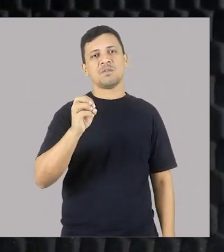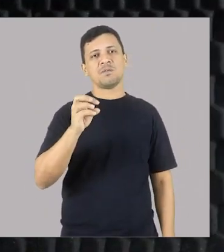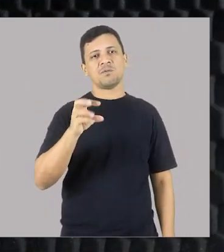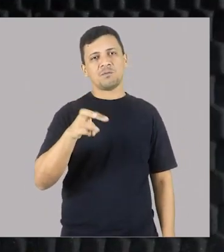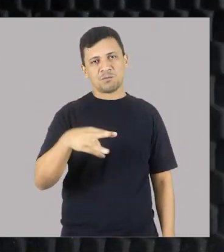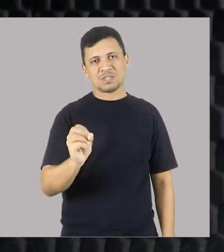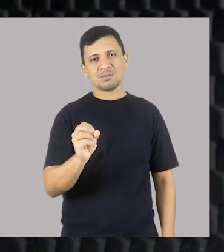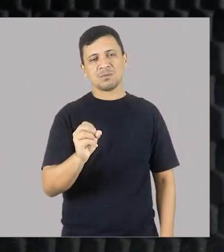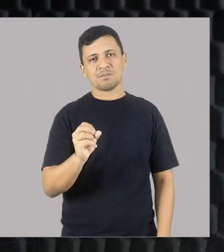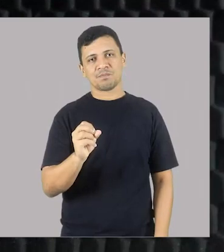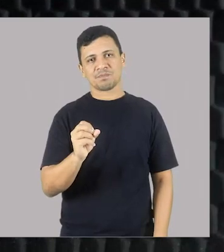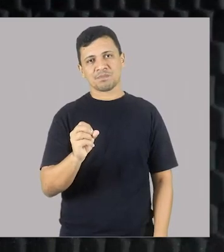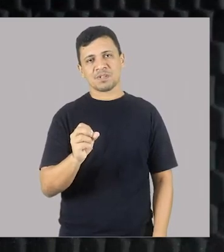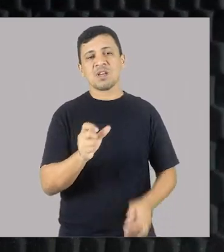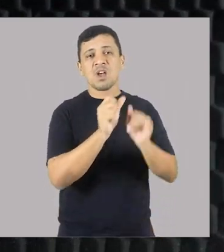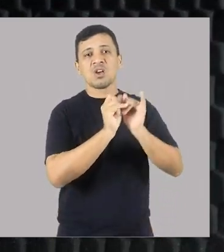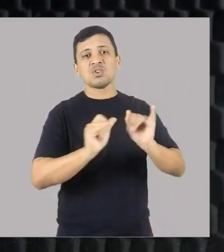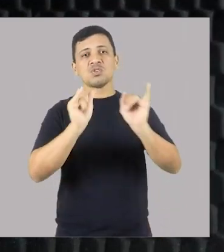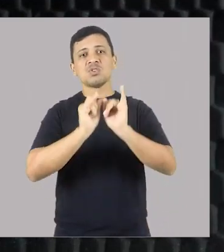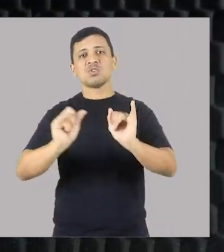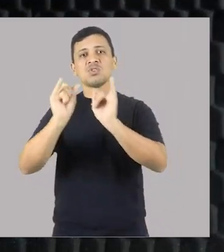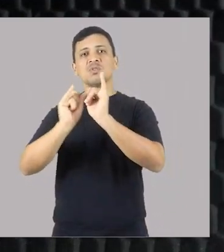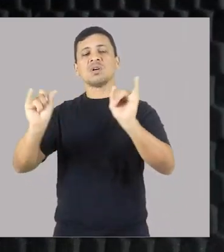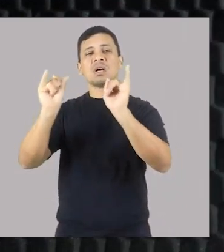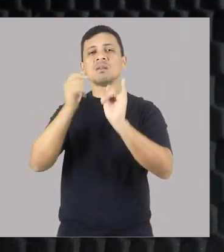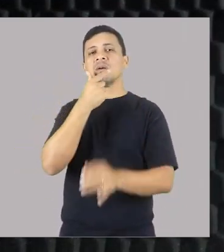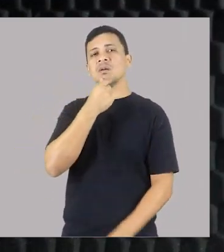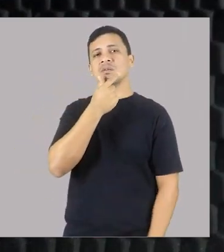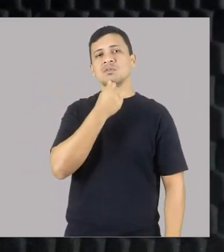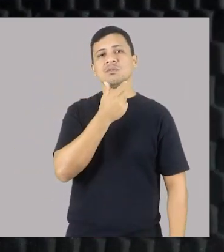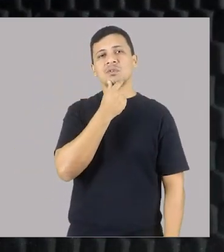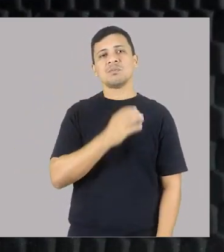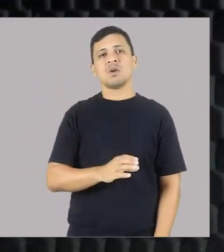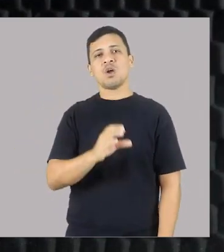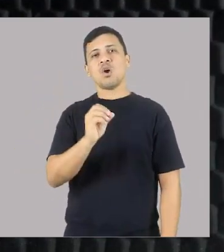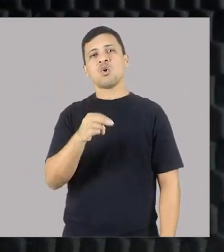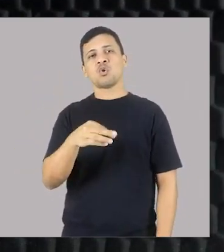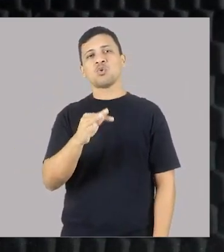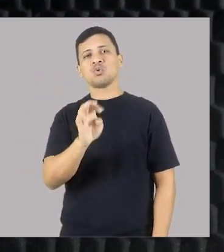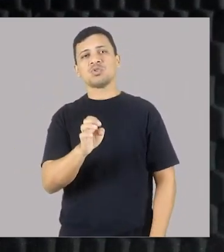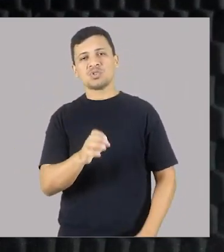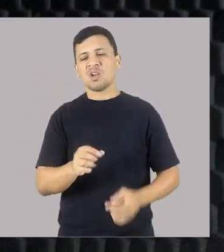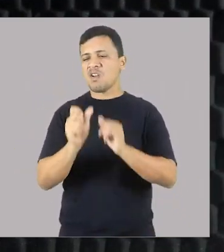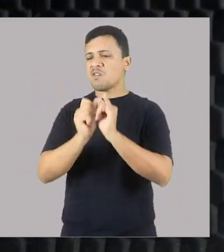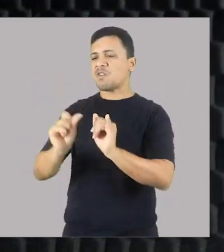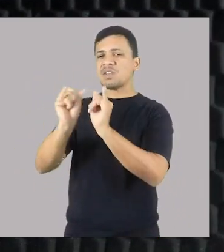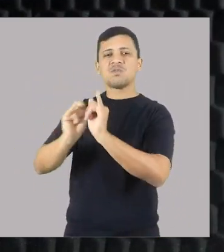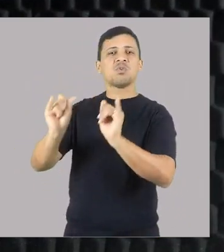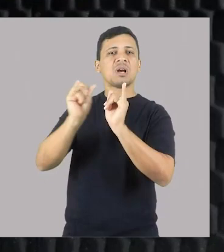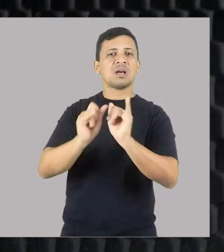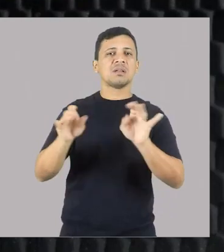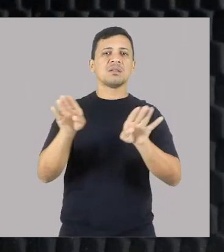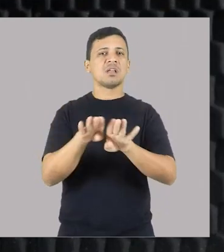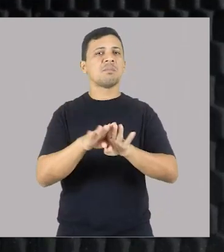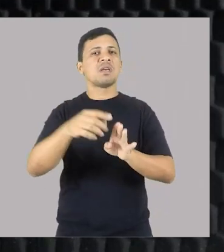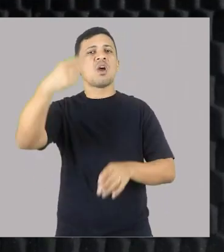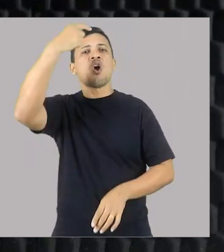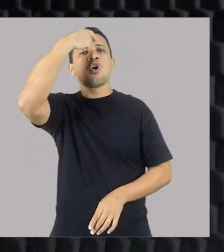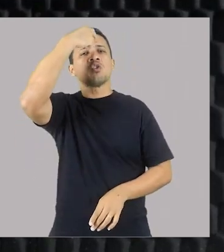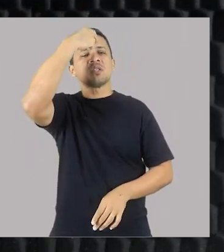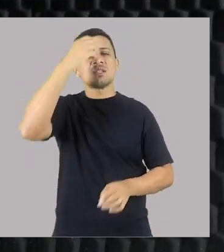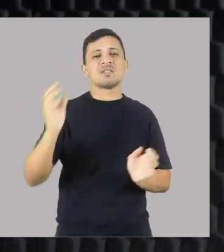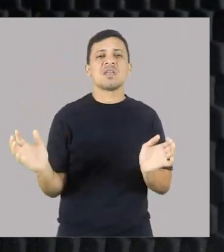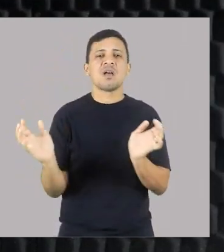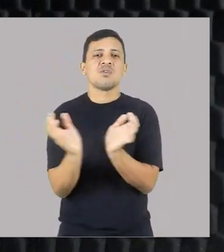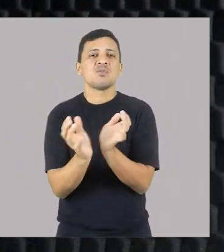Benjamin Constant, onde vai cada vez mais politizar, conscientizar esses militares,